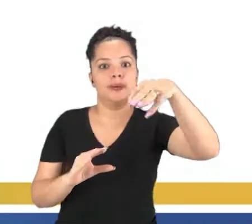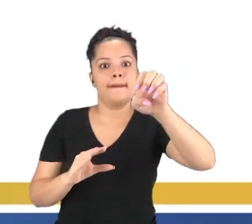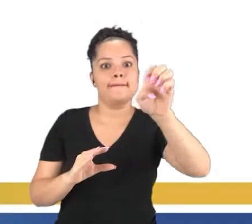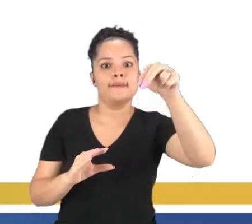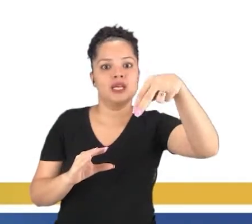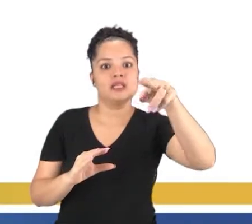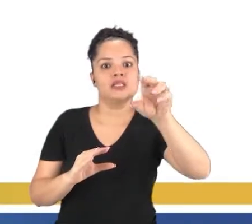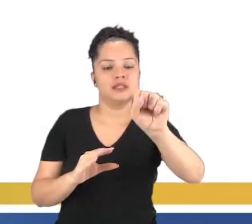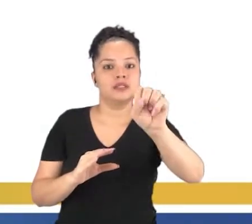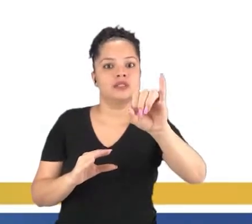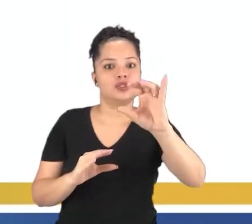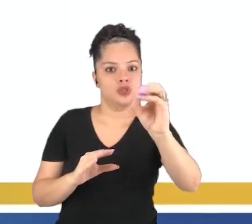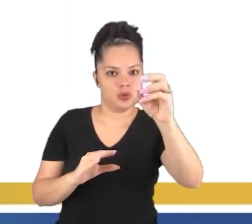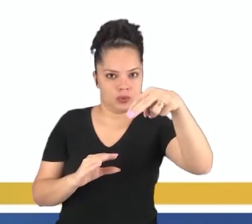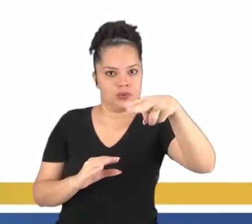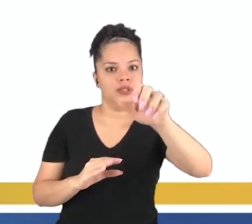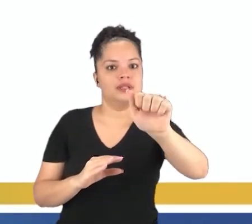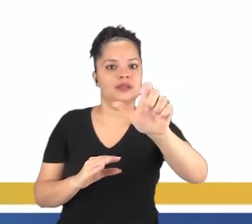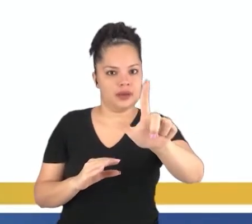certinho?